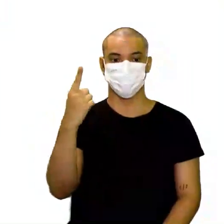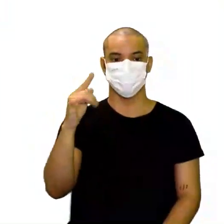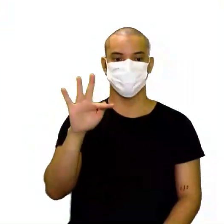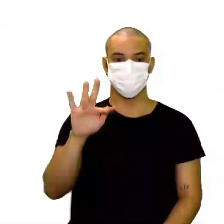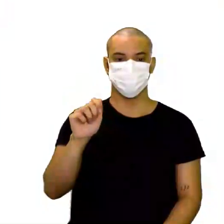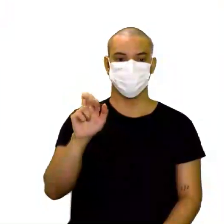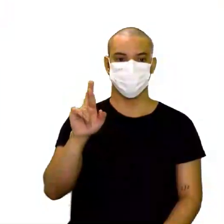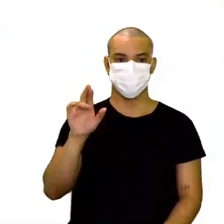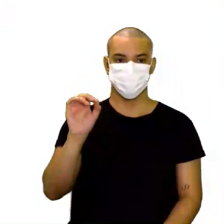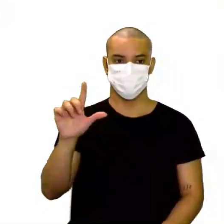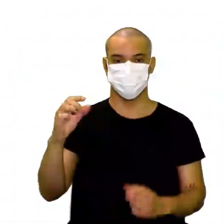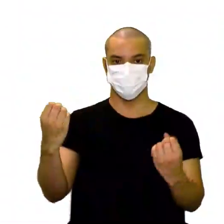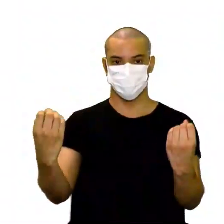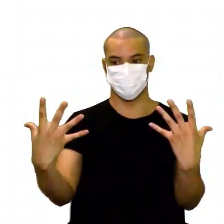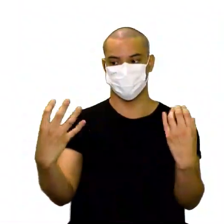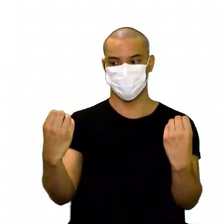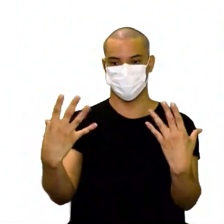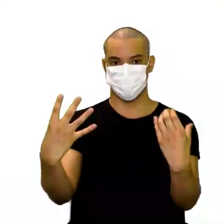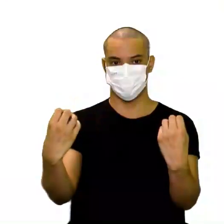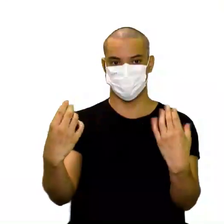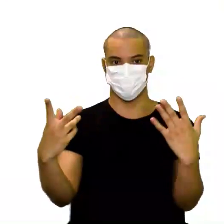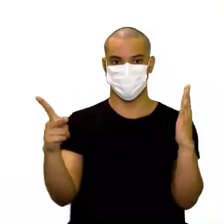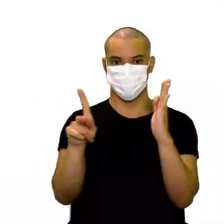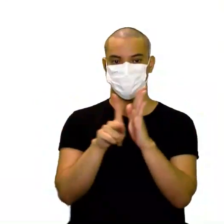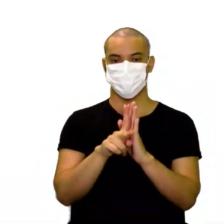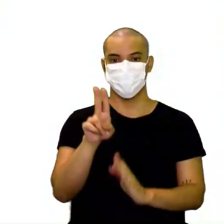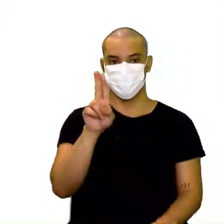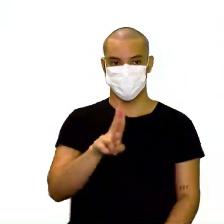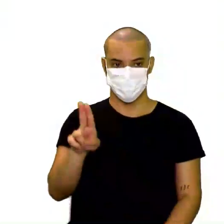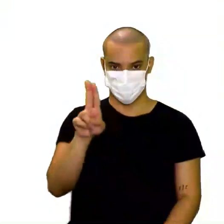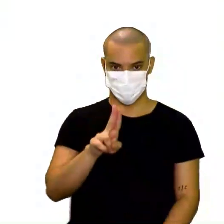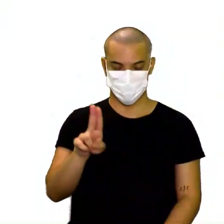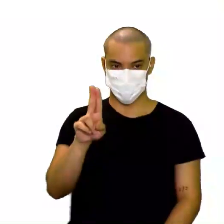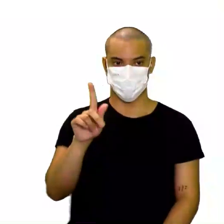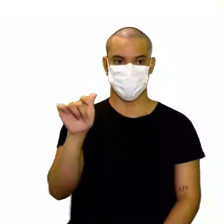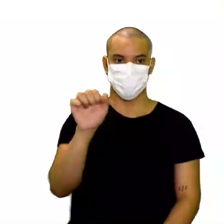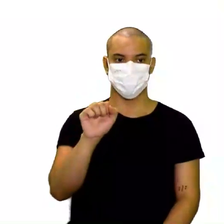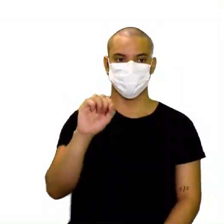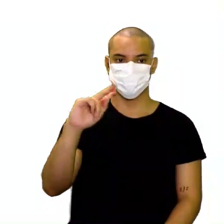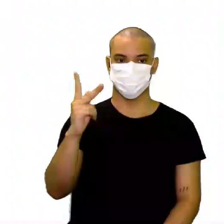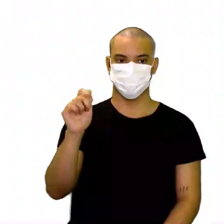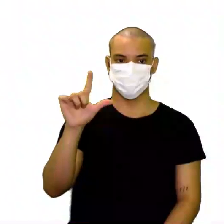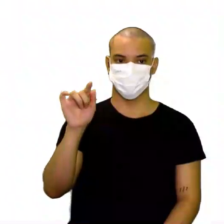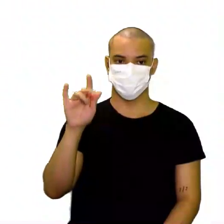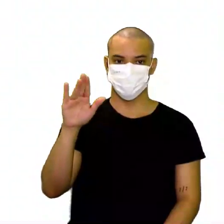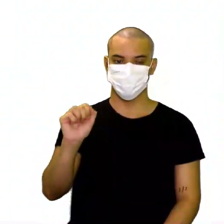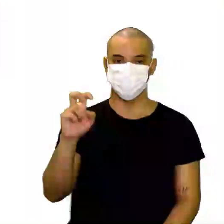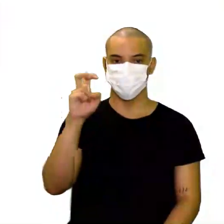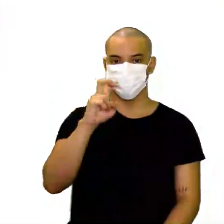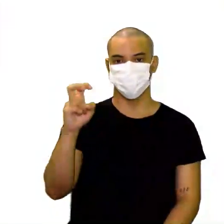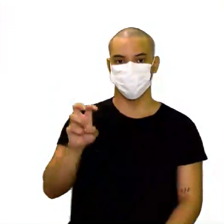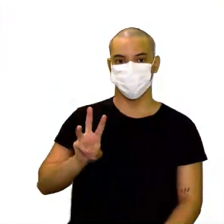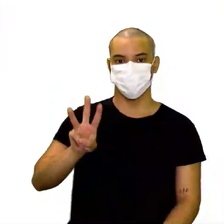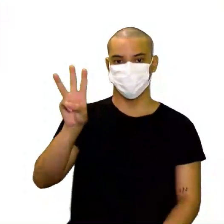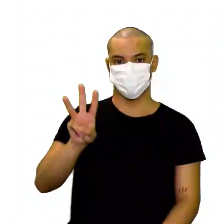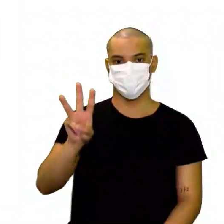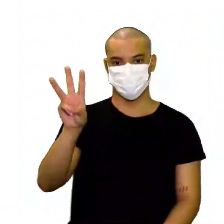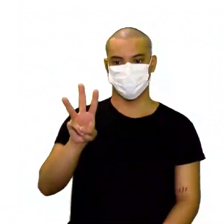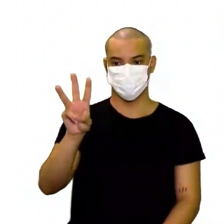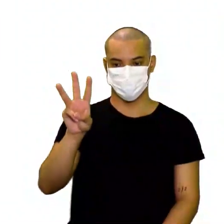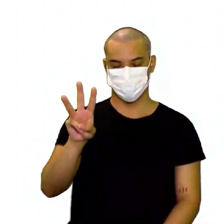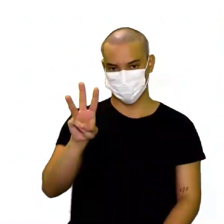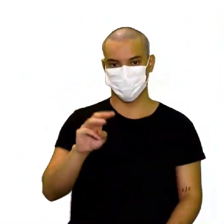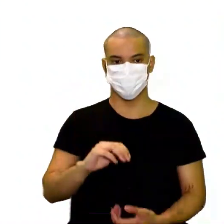farol usa uma lâmpada de gás halogênio de 55 watts de